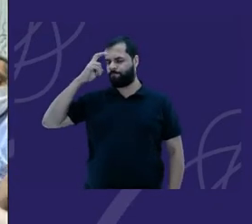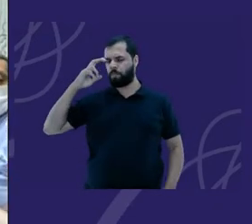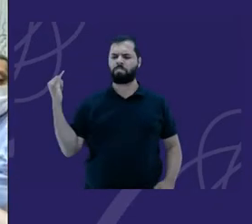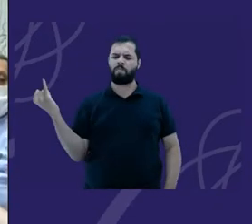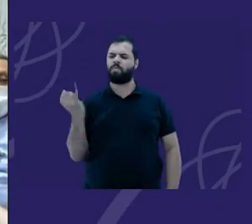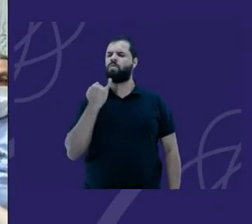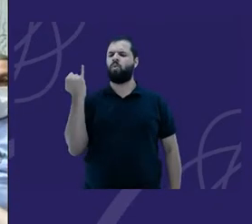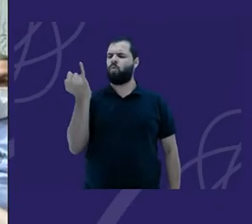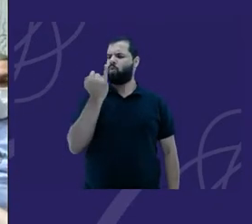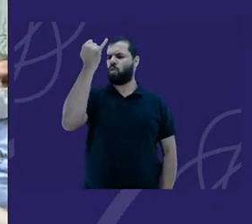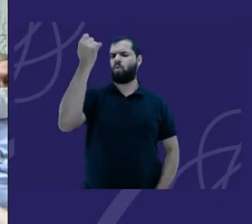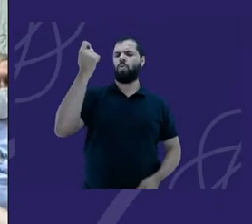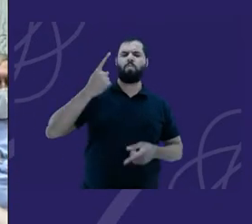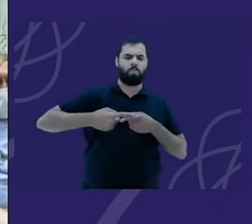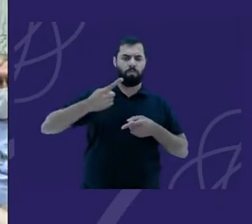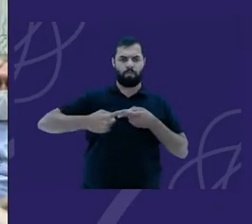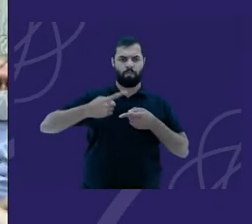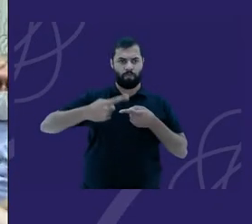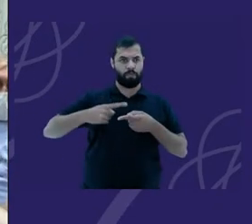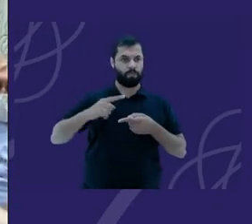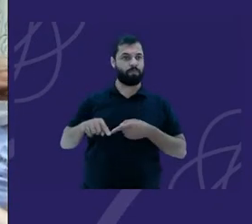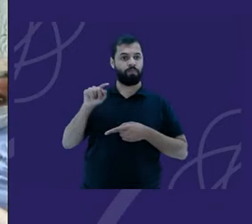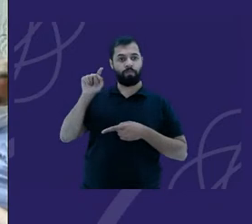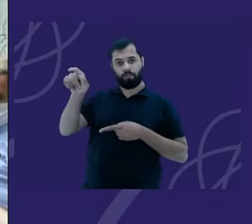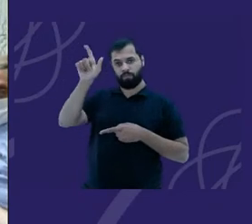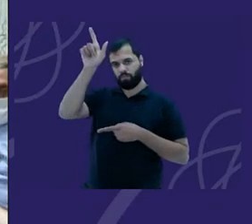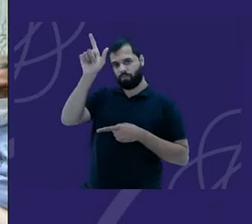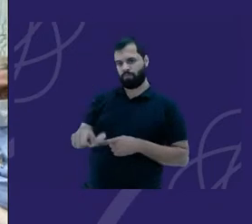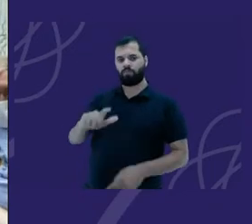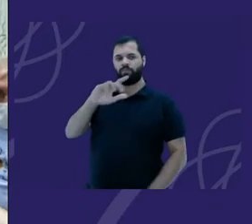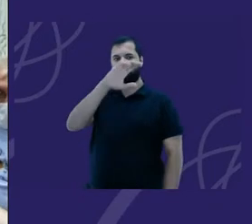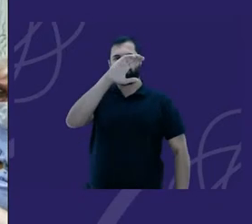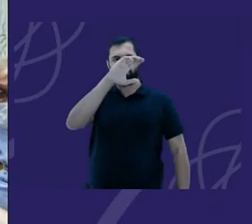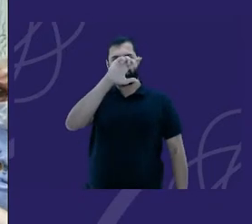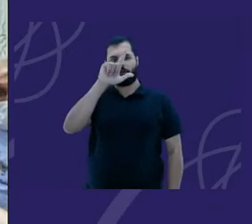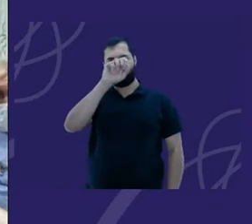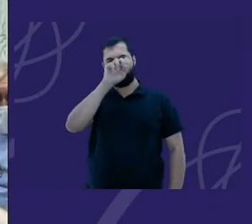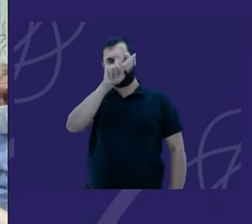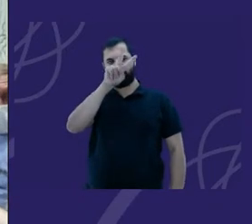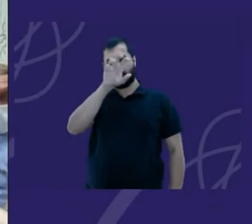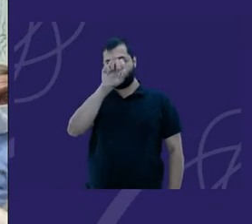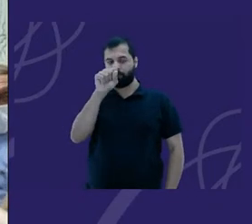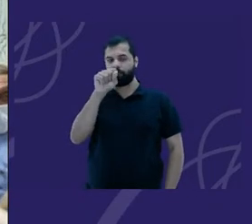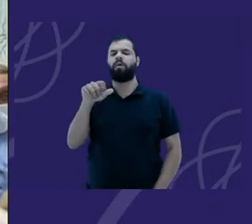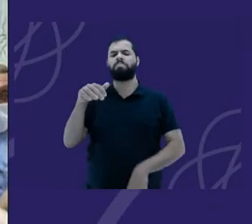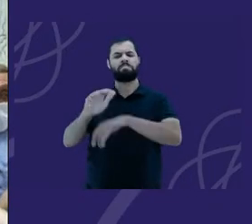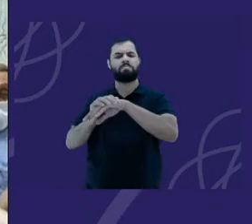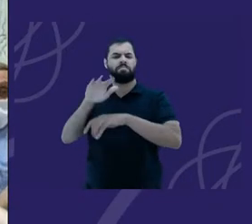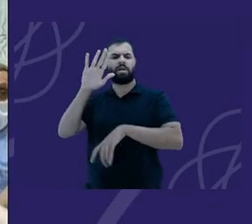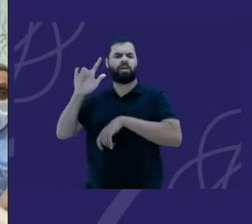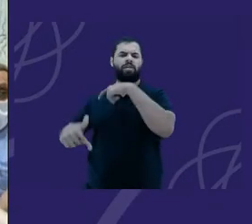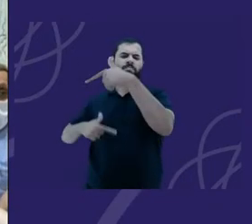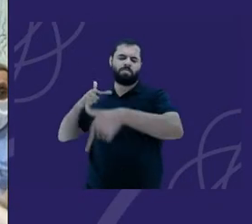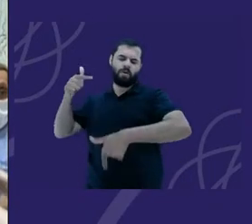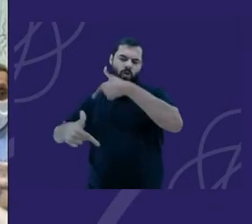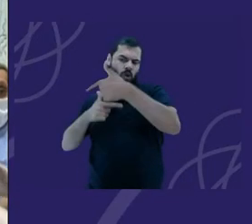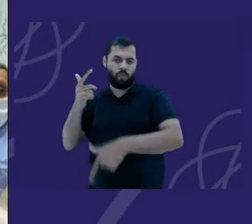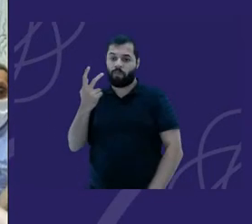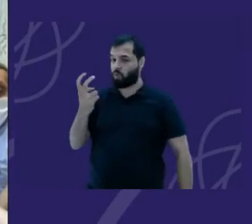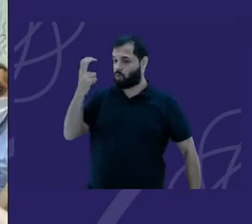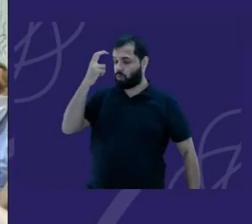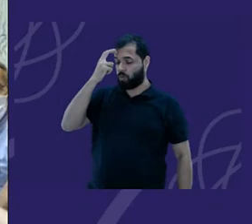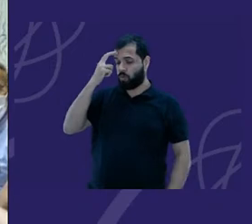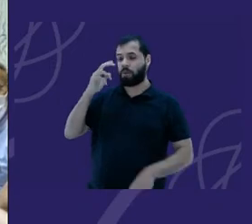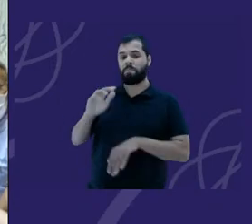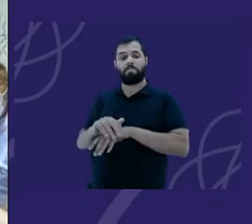emblemático, porque Sebastião Clóvis, ele foi a figura que mais trabalhou com a cultura e o que mais